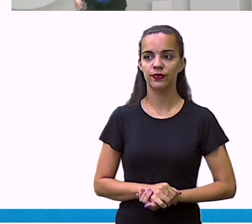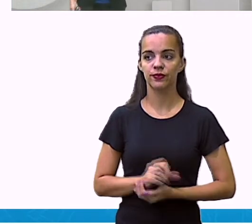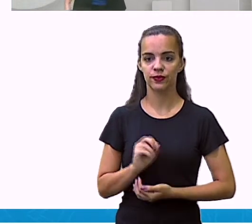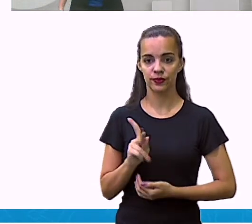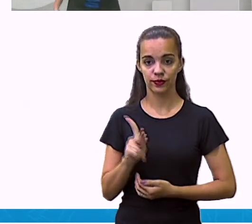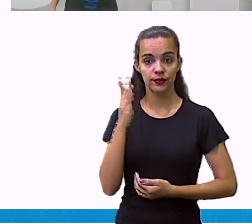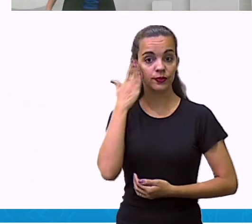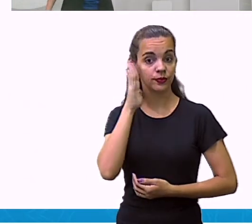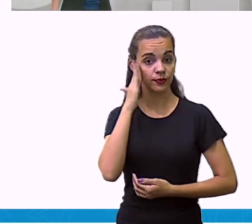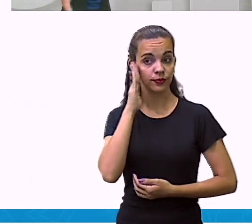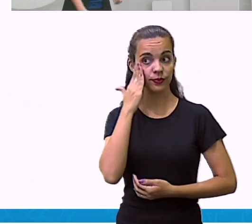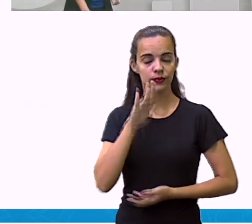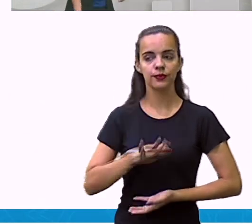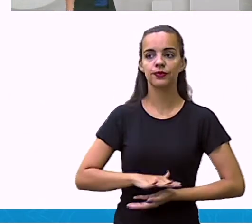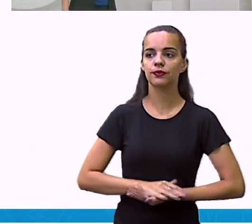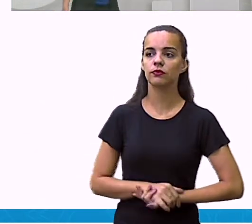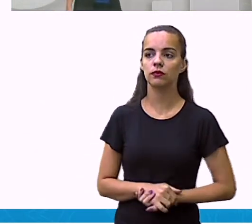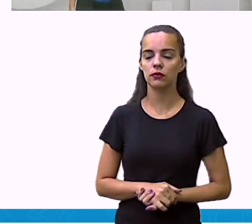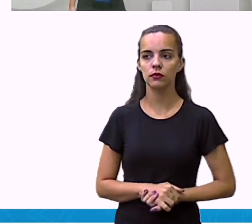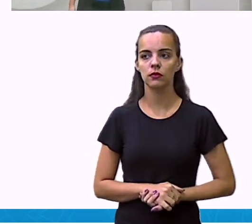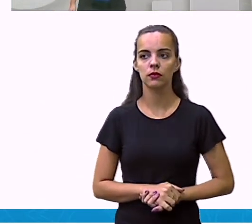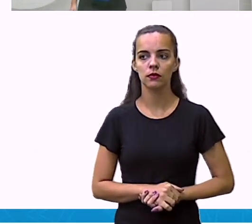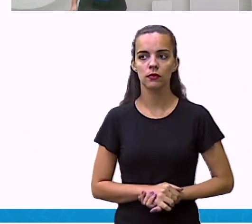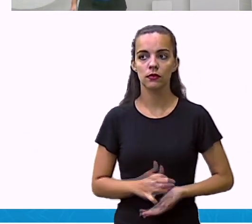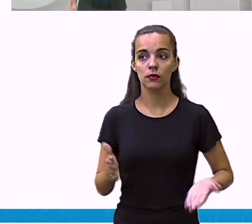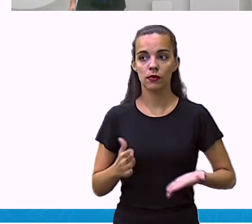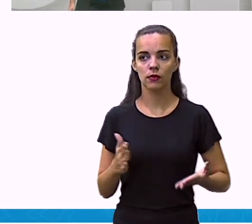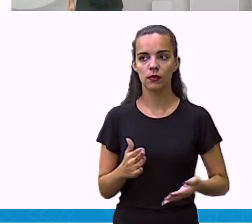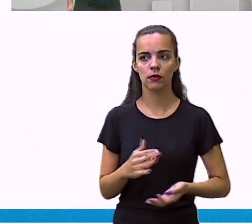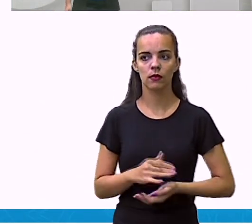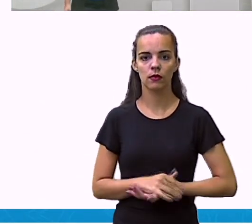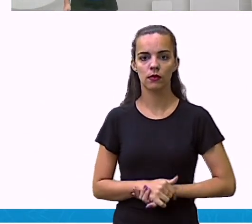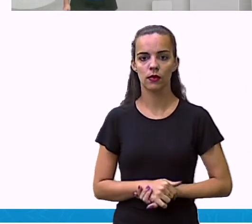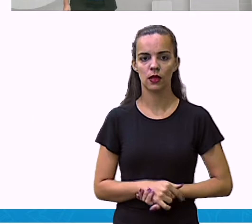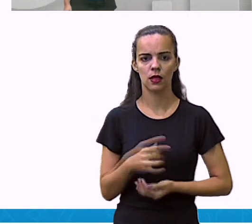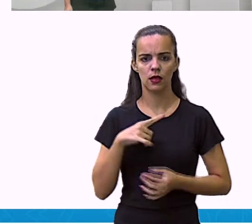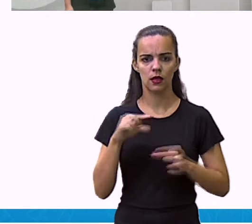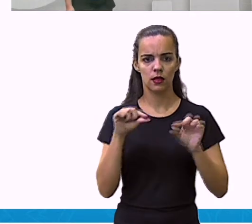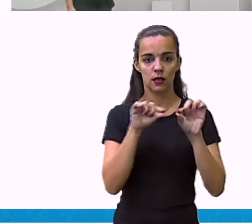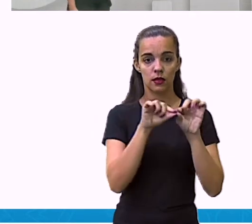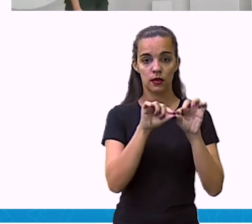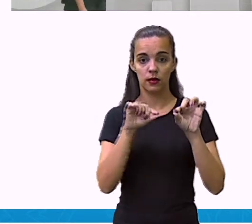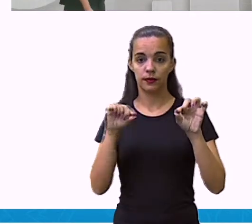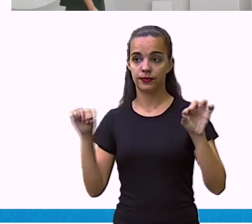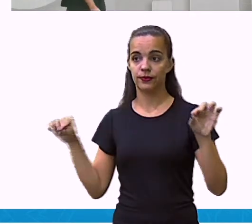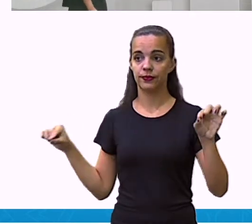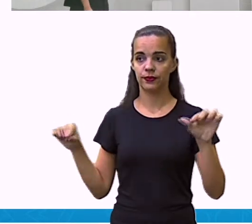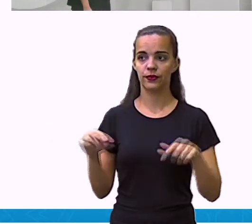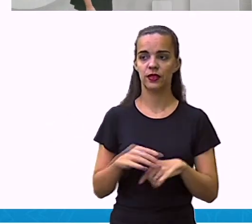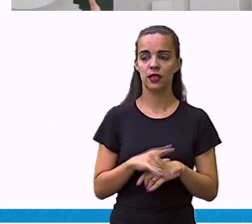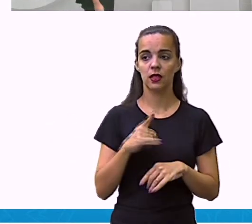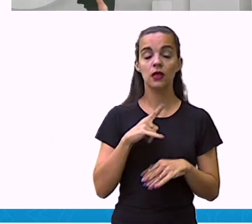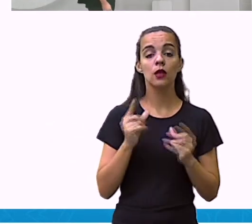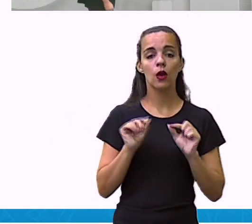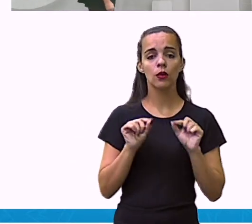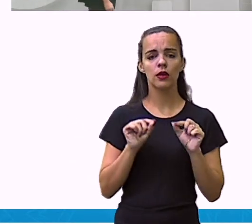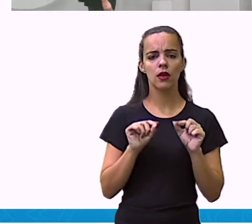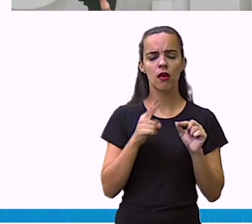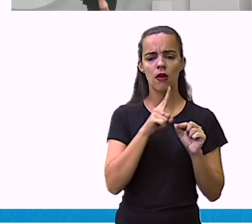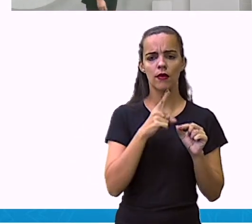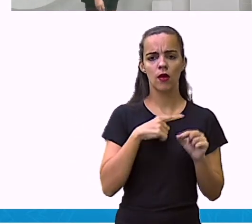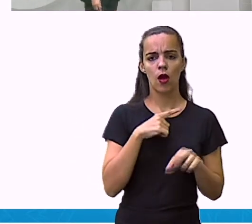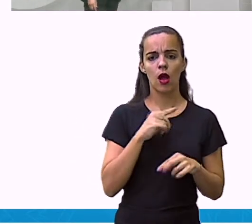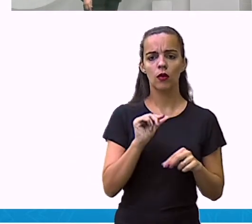Certo? Vamos lá. Agora eu tenho aqui na minha reta numérica a ordem